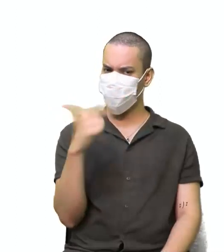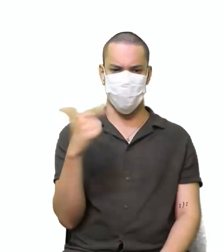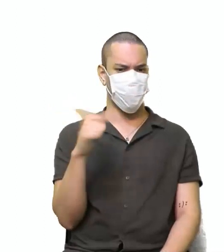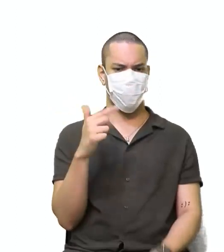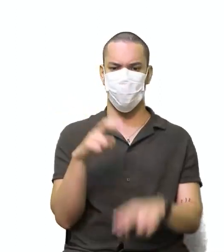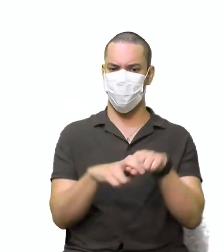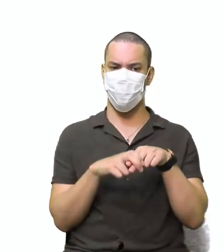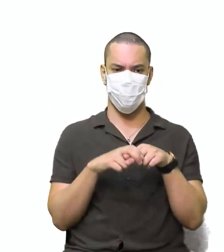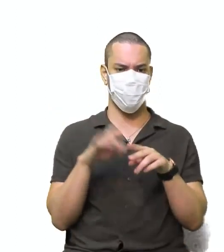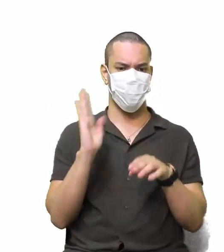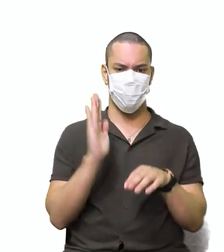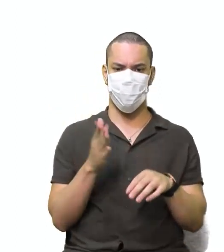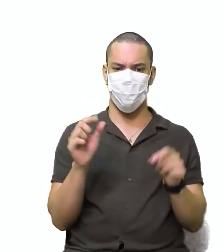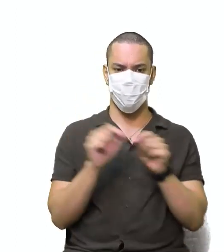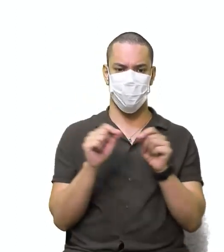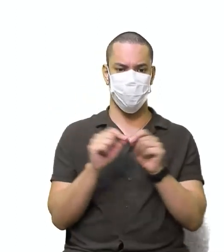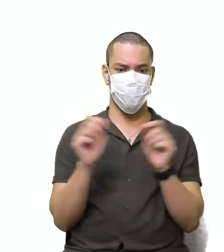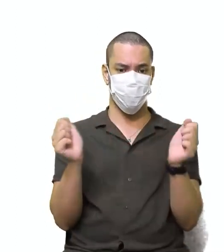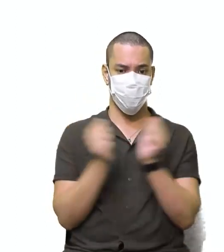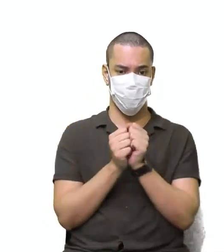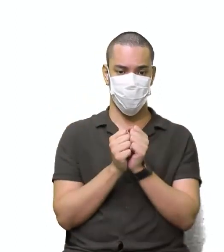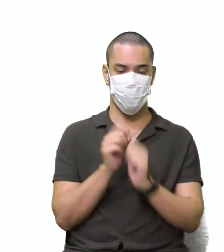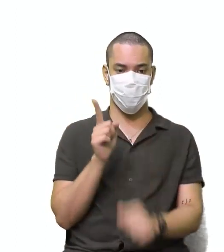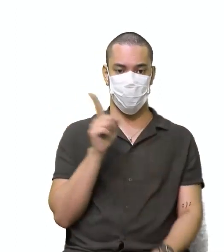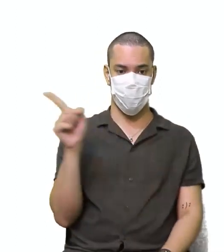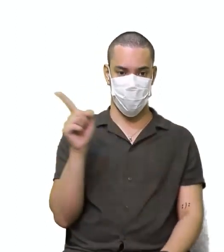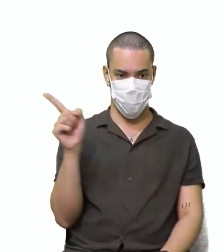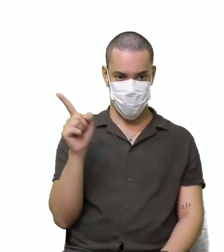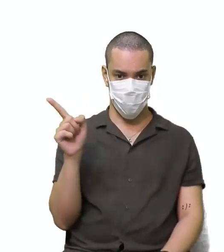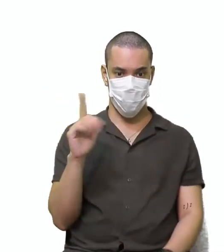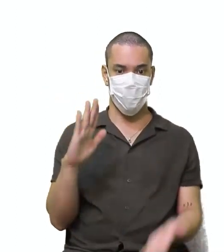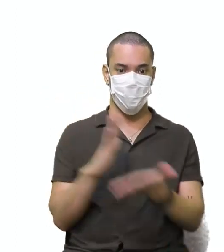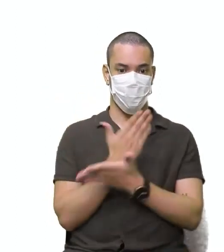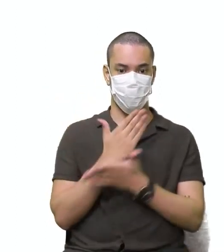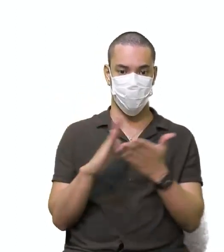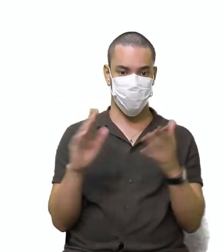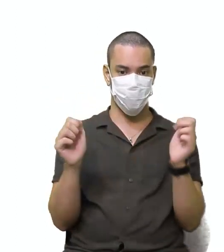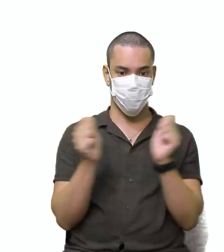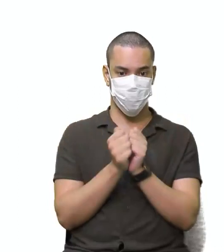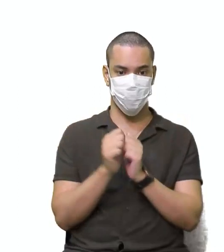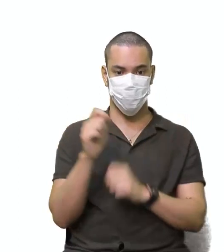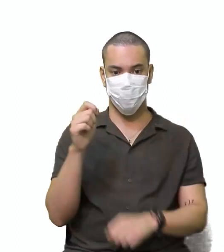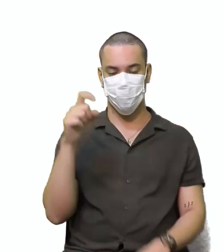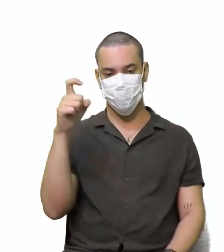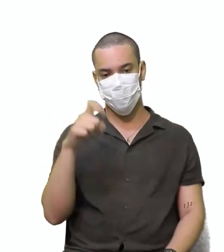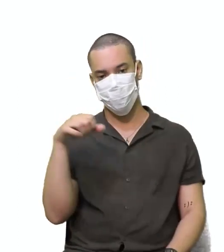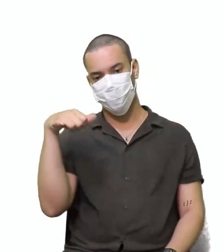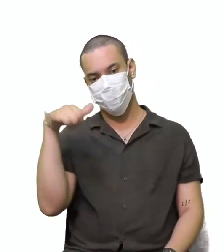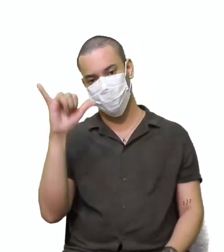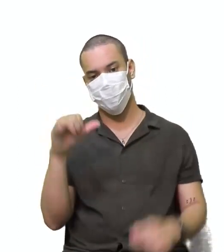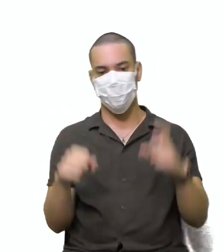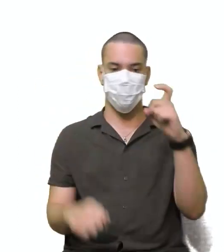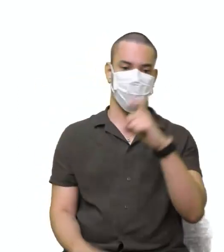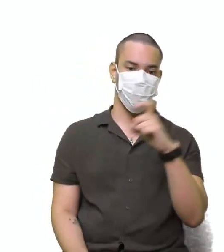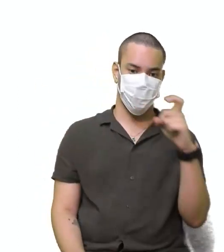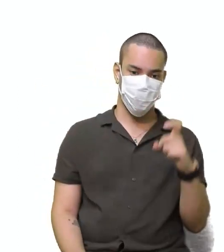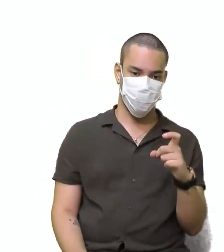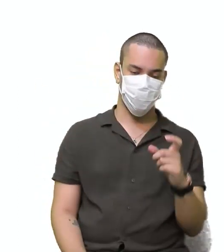só fazer o cruzamento, então, dele com uma heterozigota, tá? Então, ela poderia ser